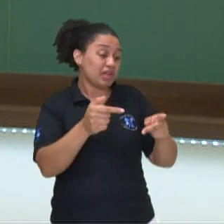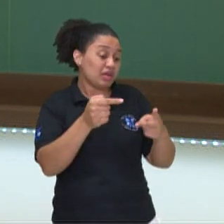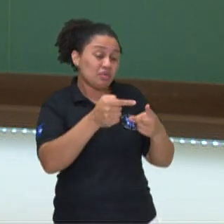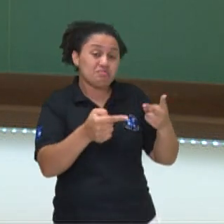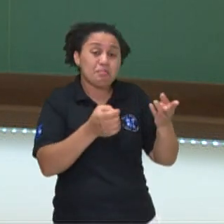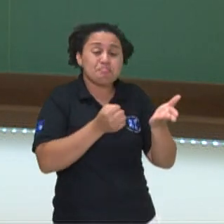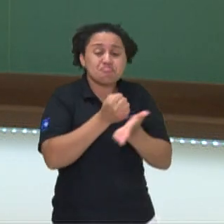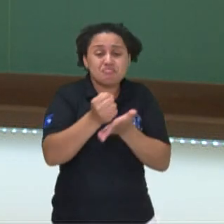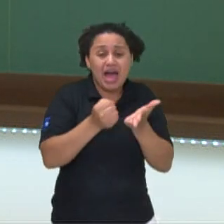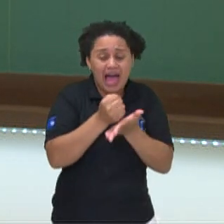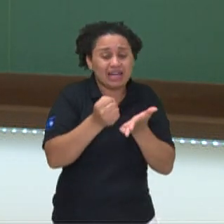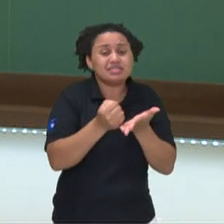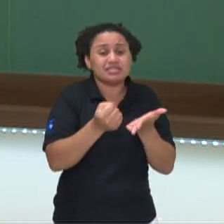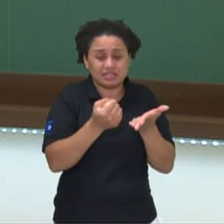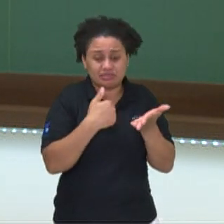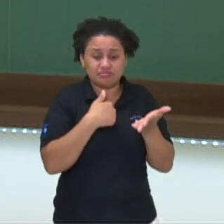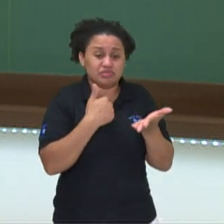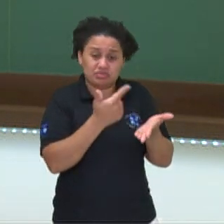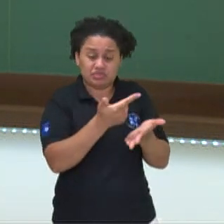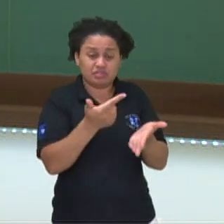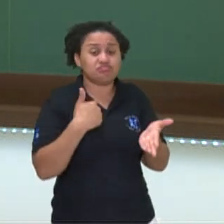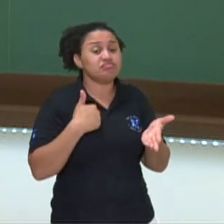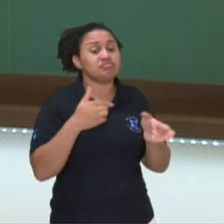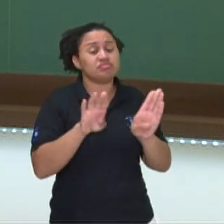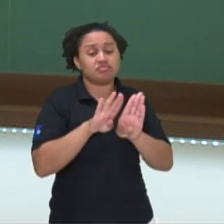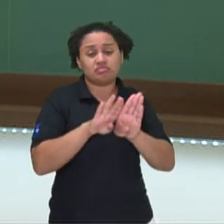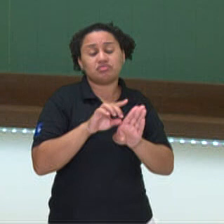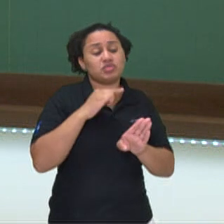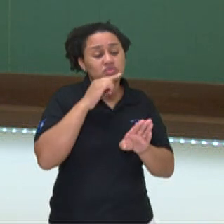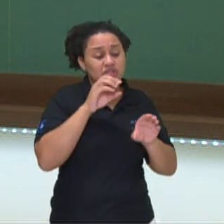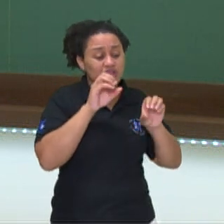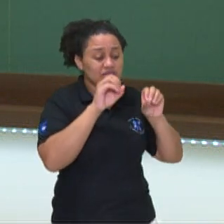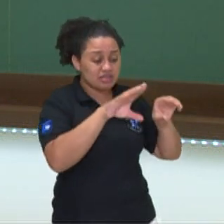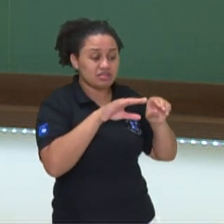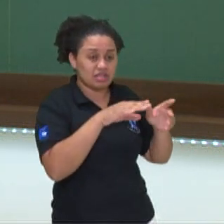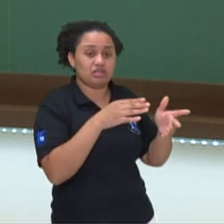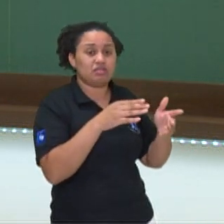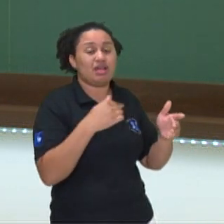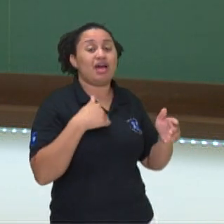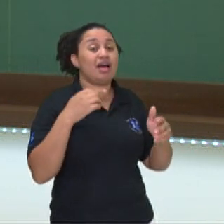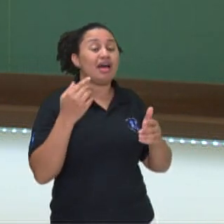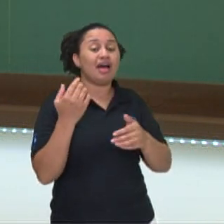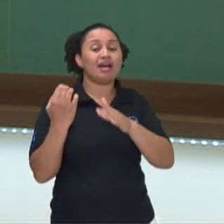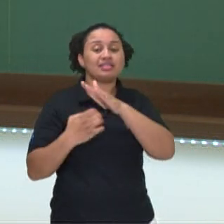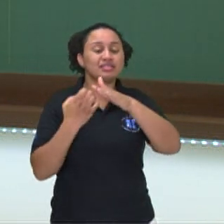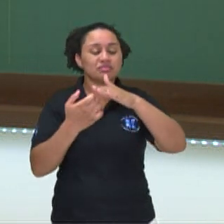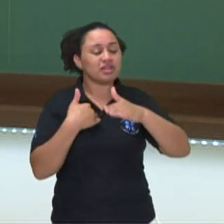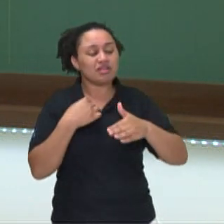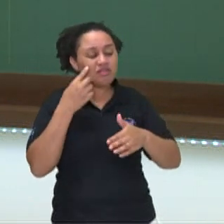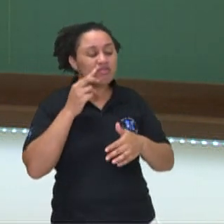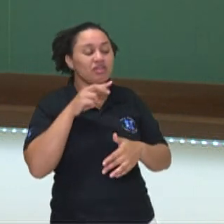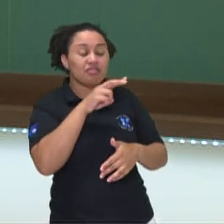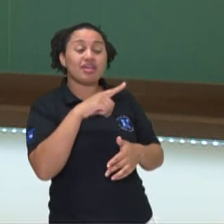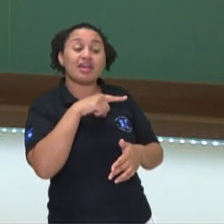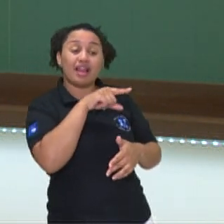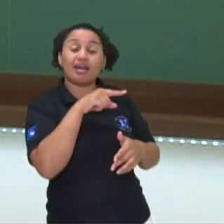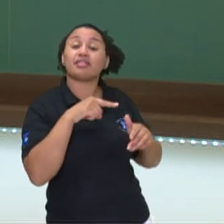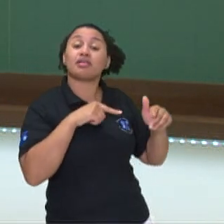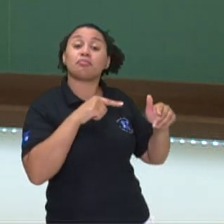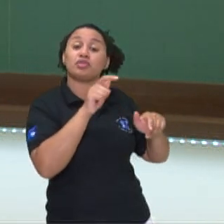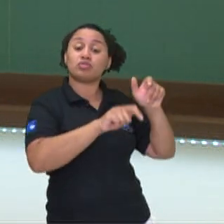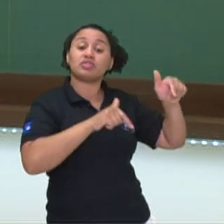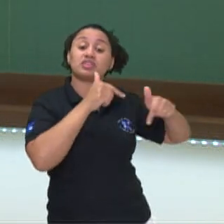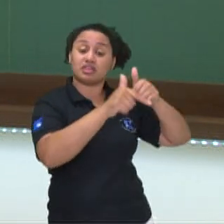acesso a essa infraestrutura básica, não vai ter acesso à educação, as empresas também não vão encontrar mão de obra